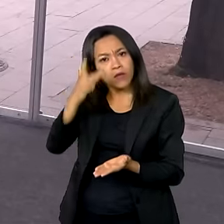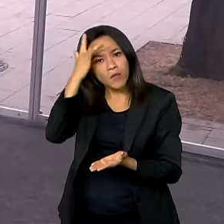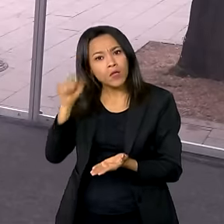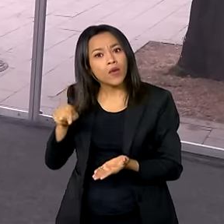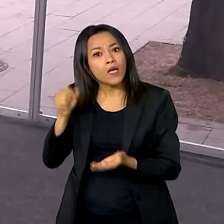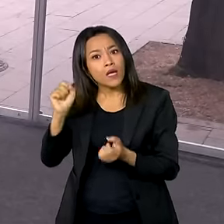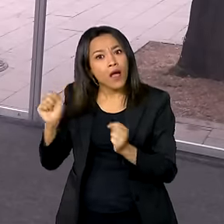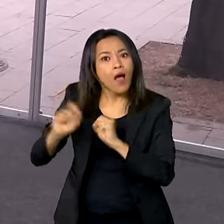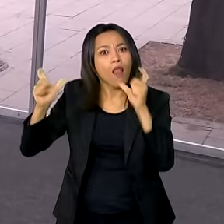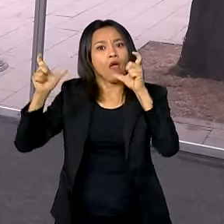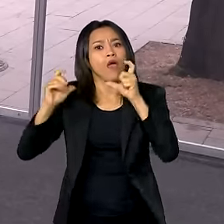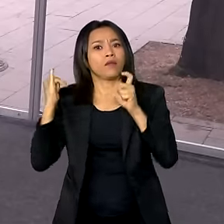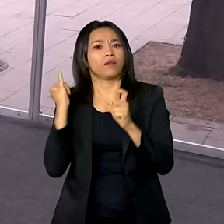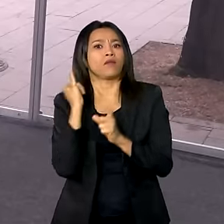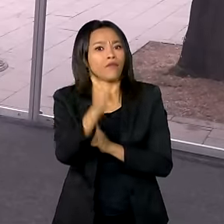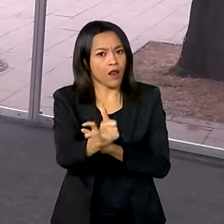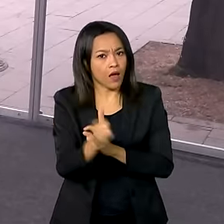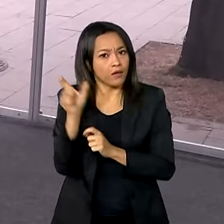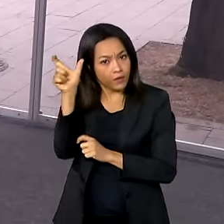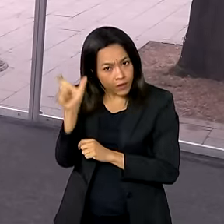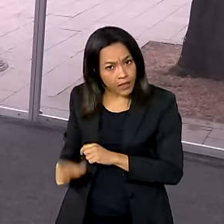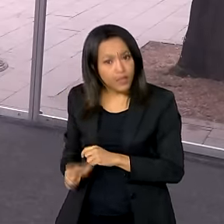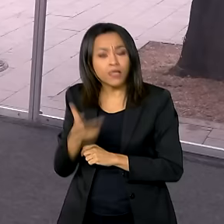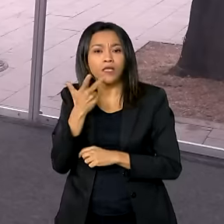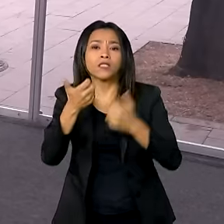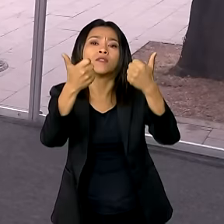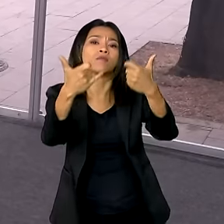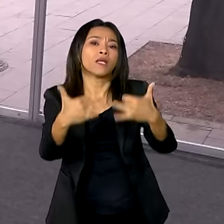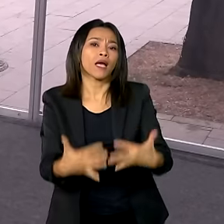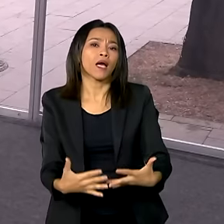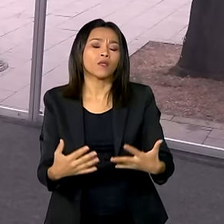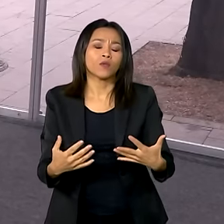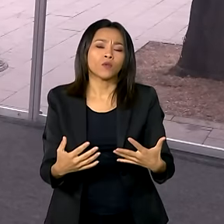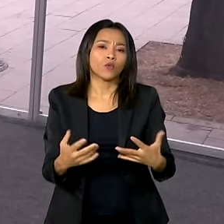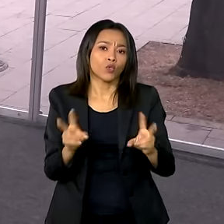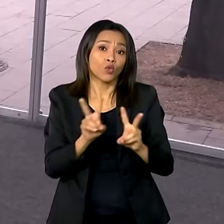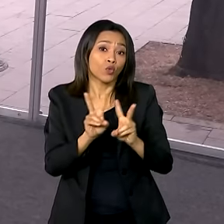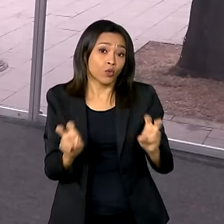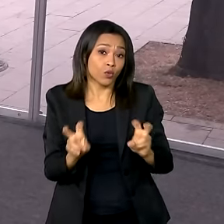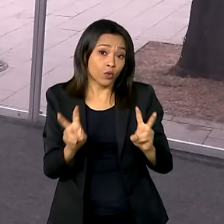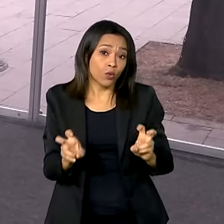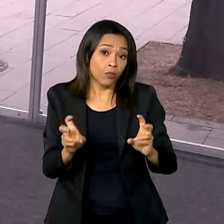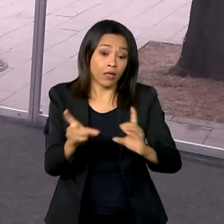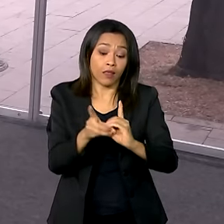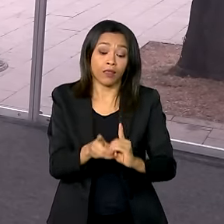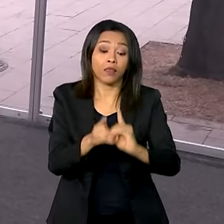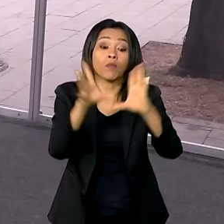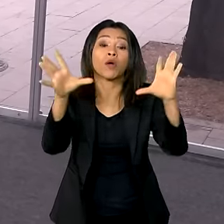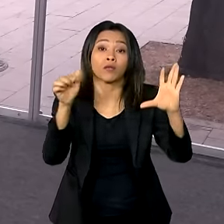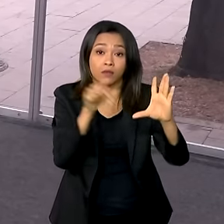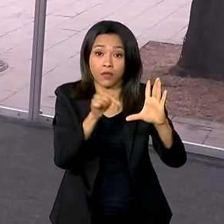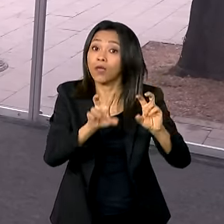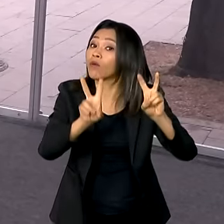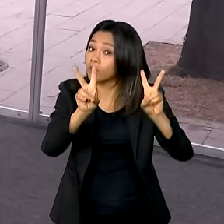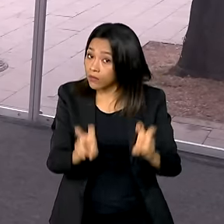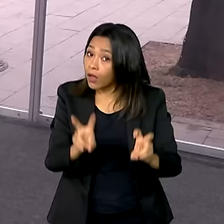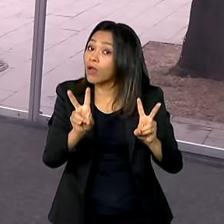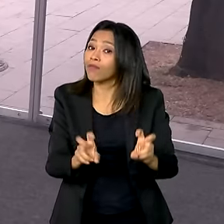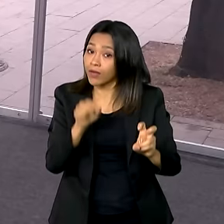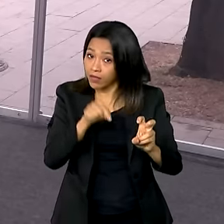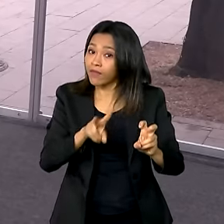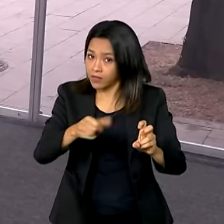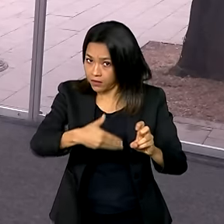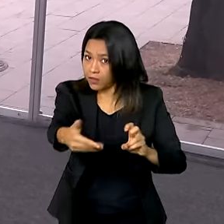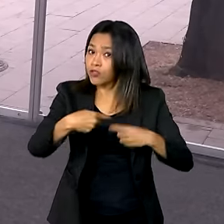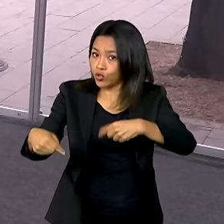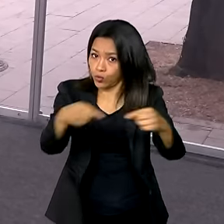ele tem feito, o Oliver Hopke, tem falado um pouco sobre os alertas à democracia. E esse é um tema que com certeza vai ser debatido,